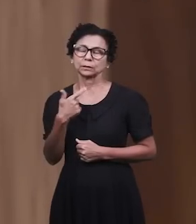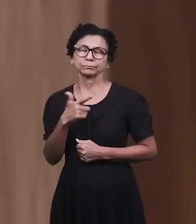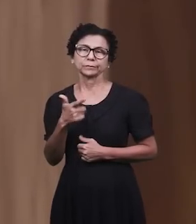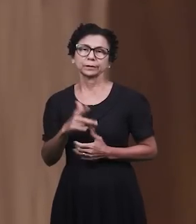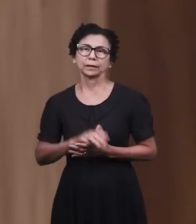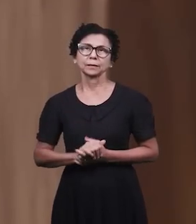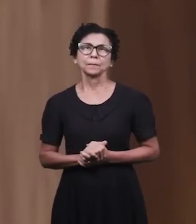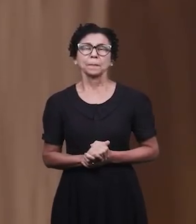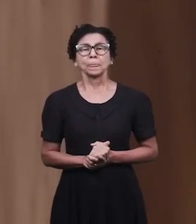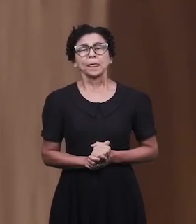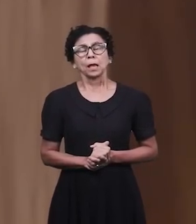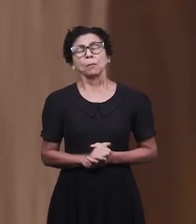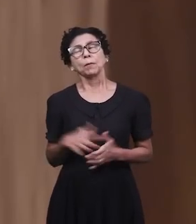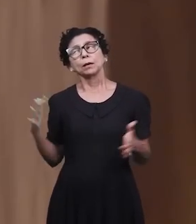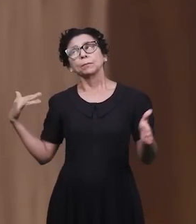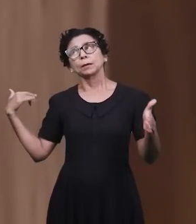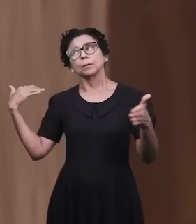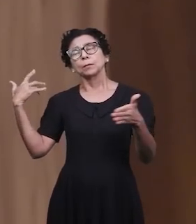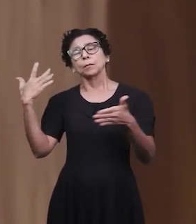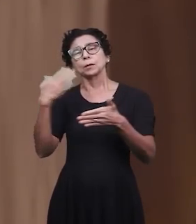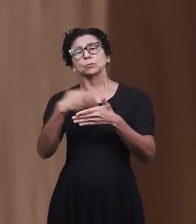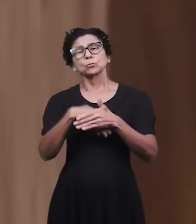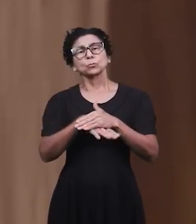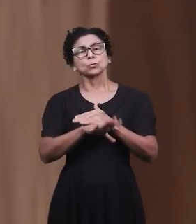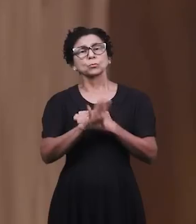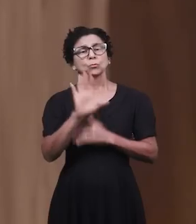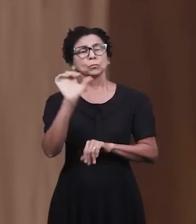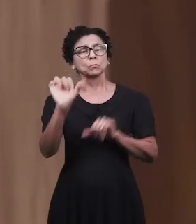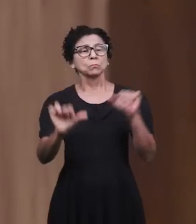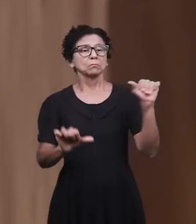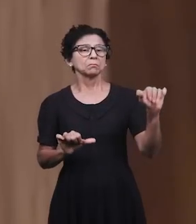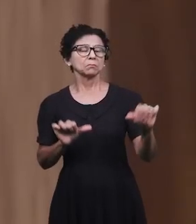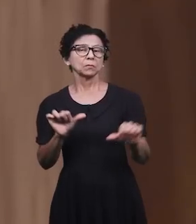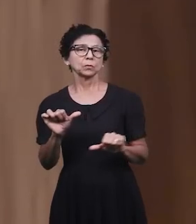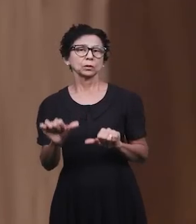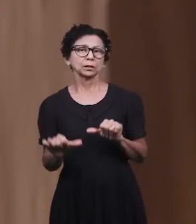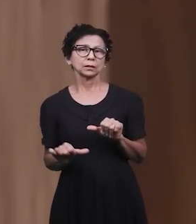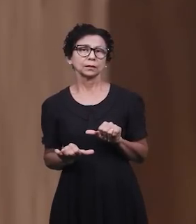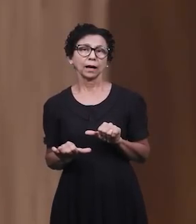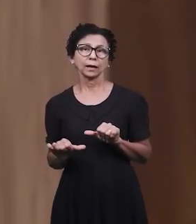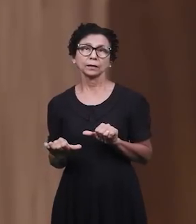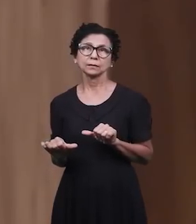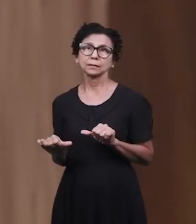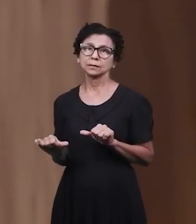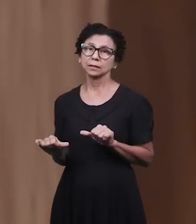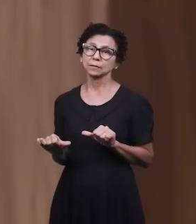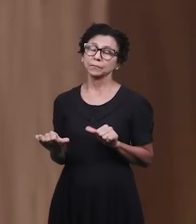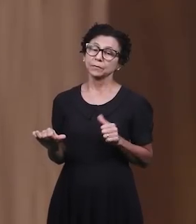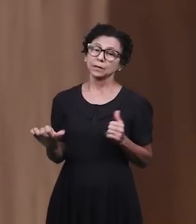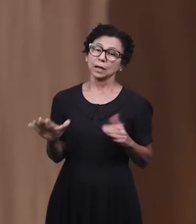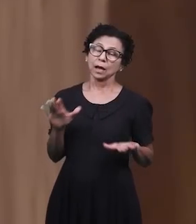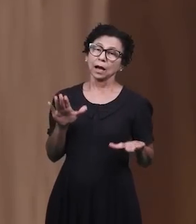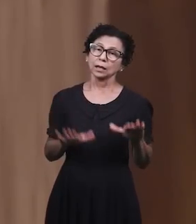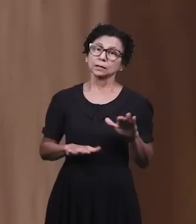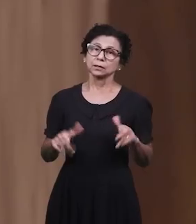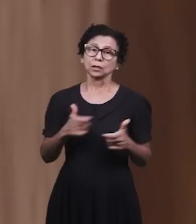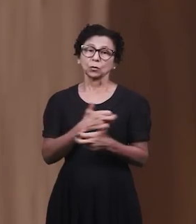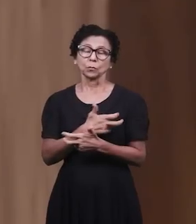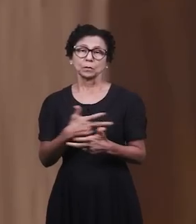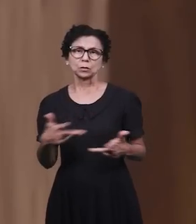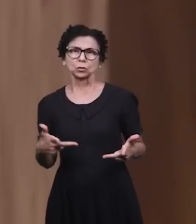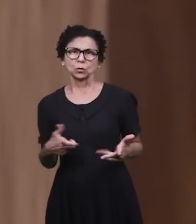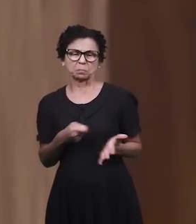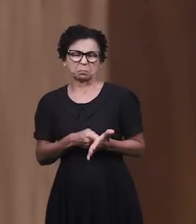costumes mudaram. Sim, os costumes mudam alternadamente. Às vezes eles são extremamente radicais num ponto, depois extremamente liberais no